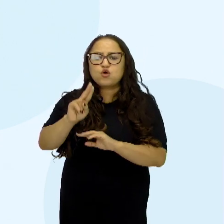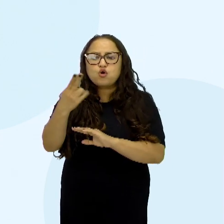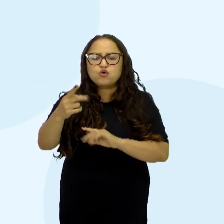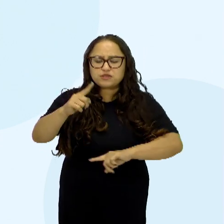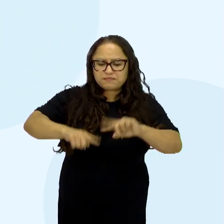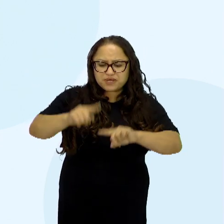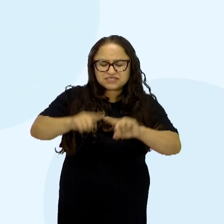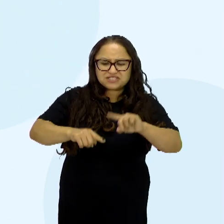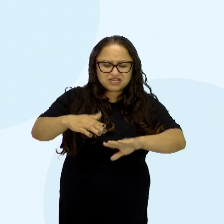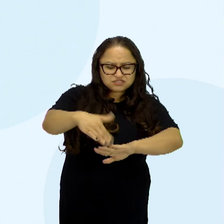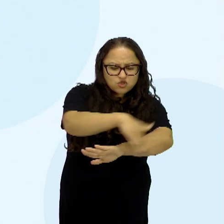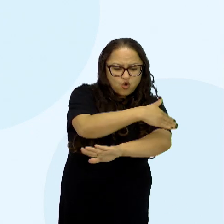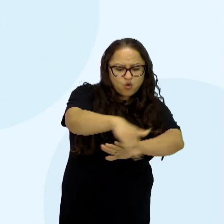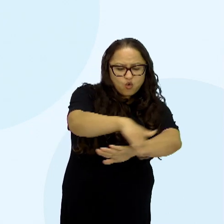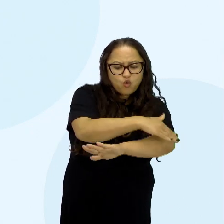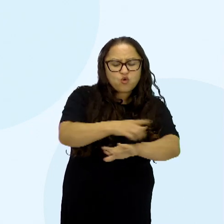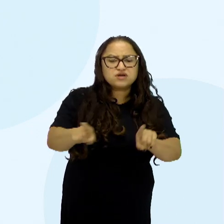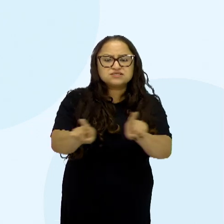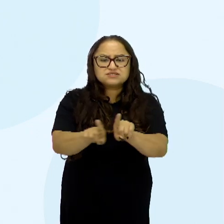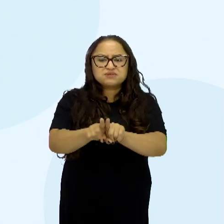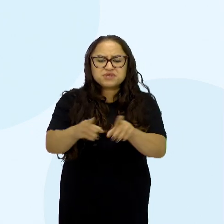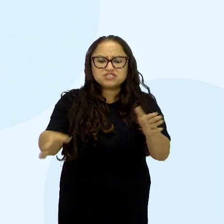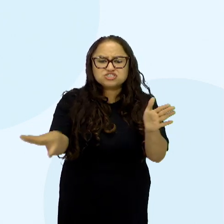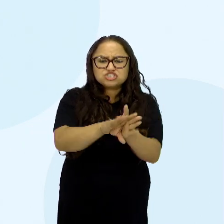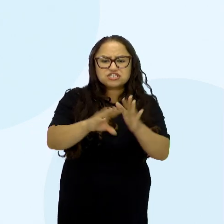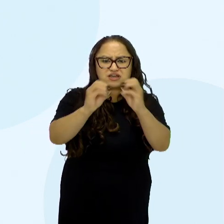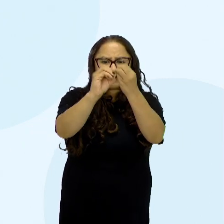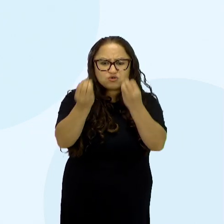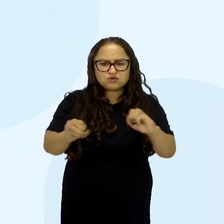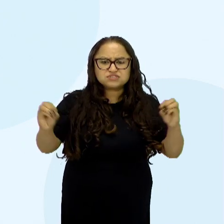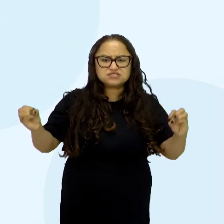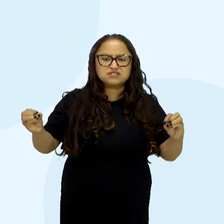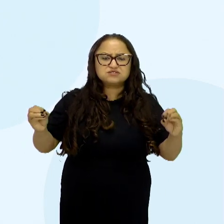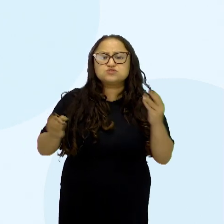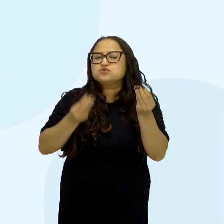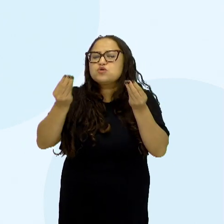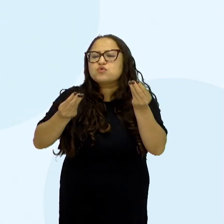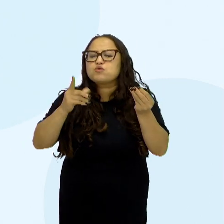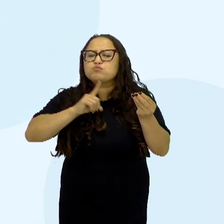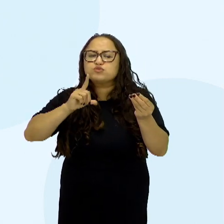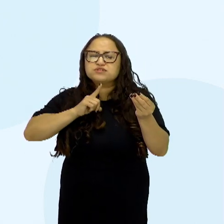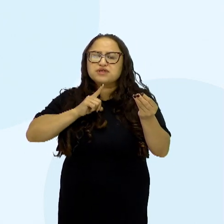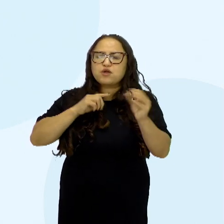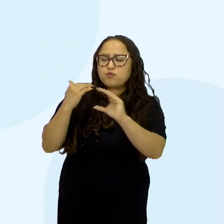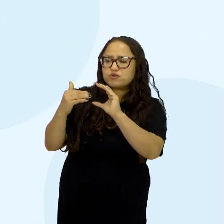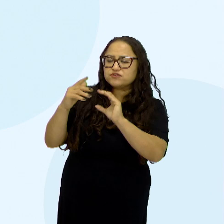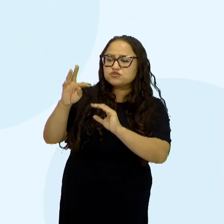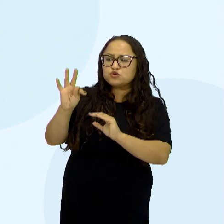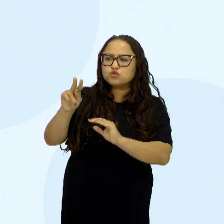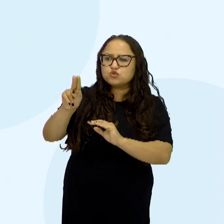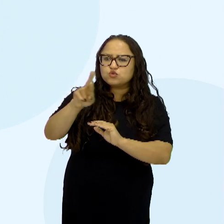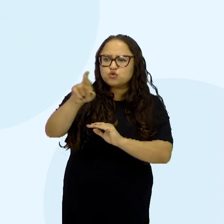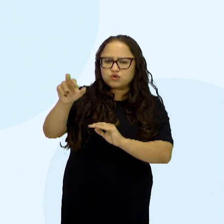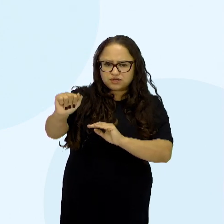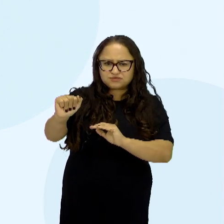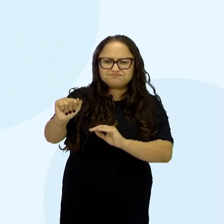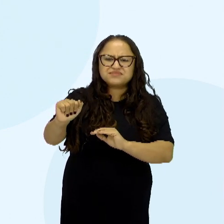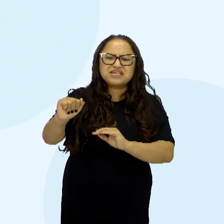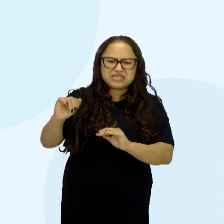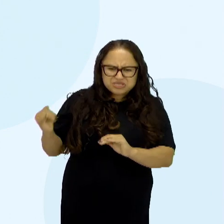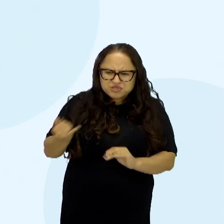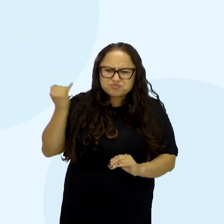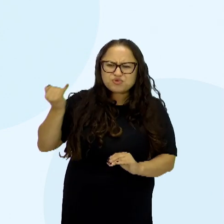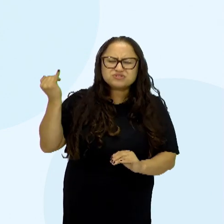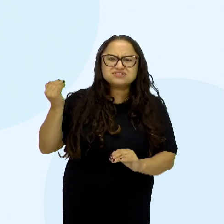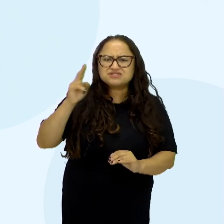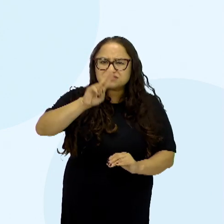nas ruas e, consequentemente, oceanos, como diz, né, informa o professor Turra. É fundamental que as pessoas utilizem o